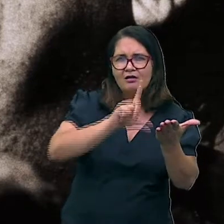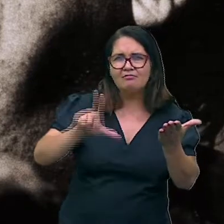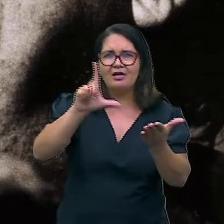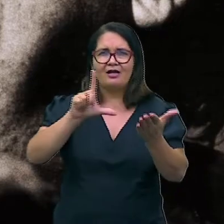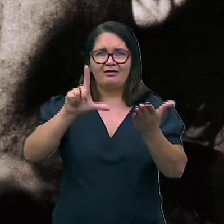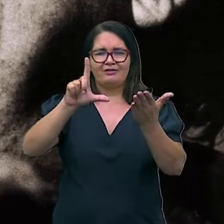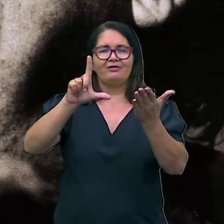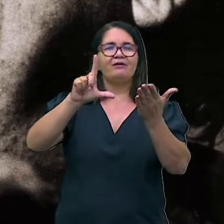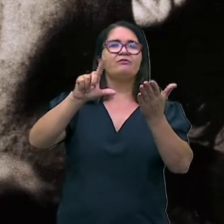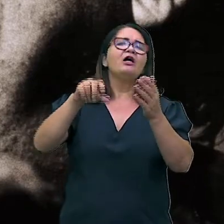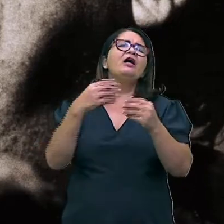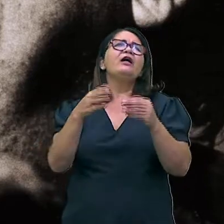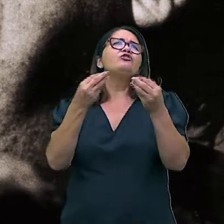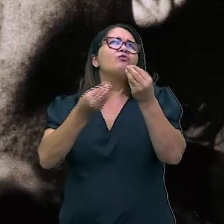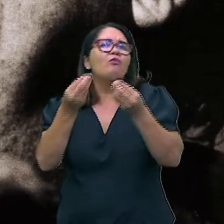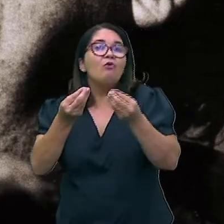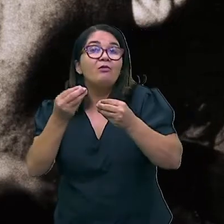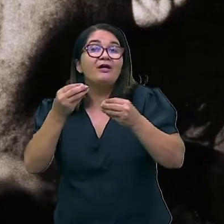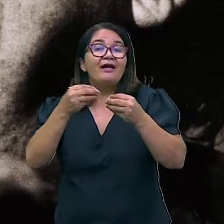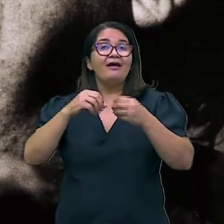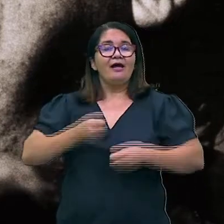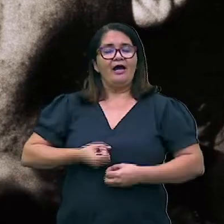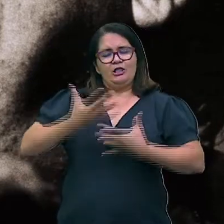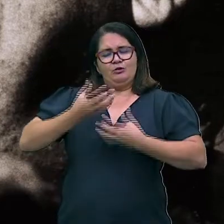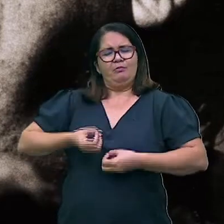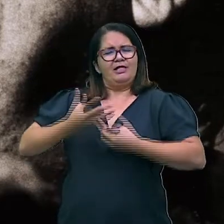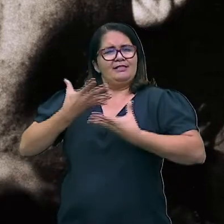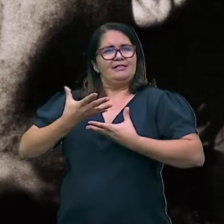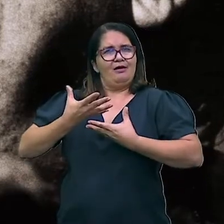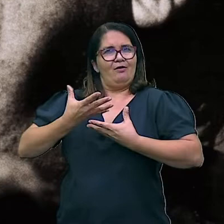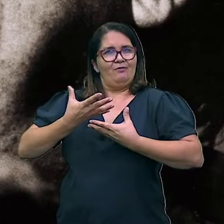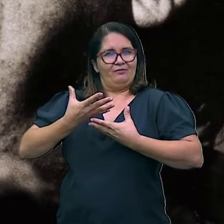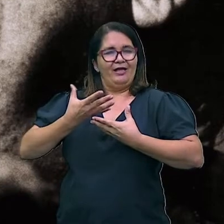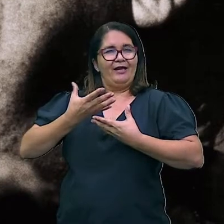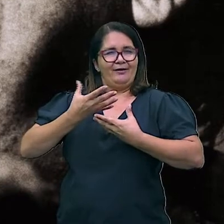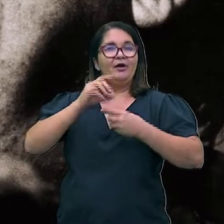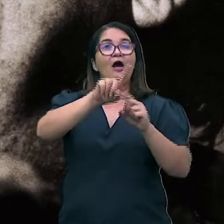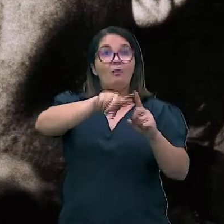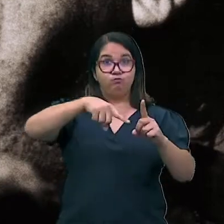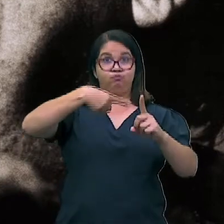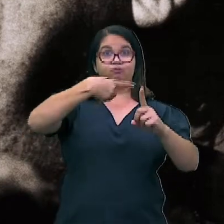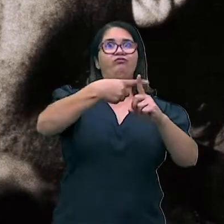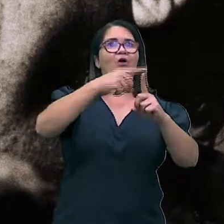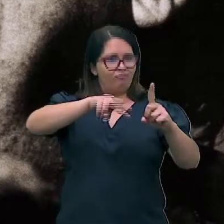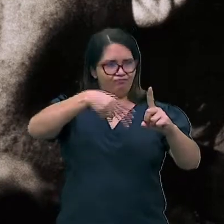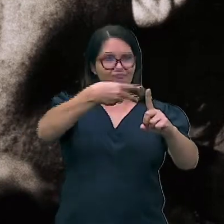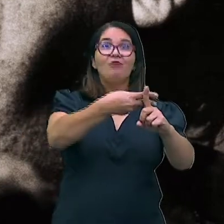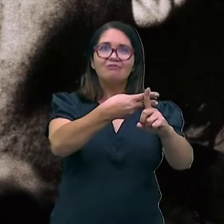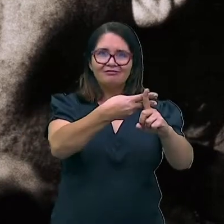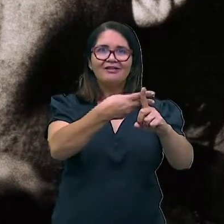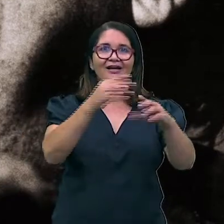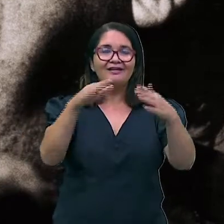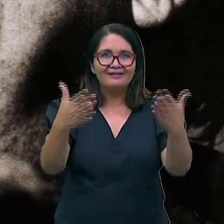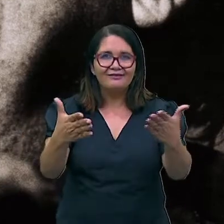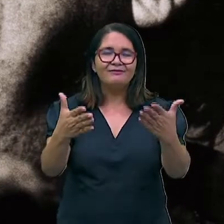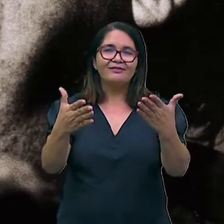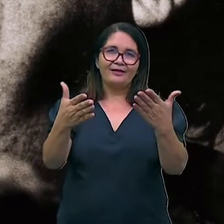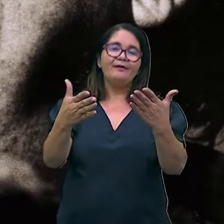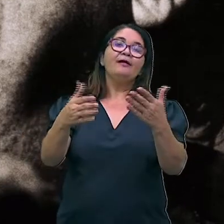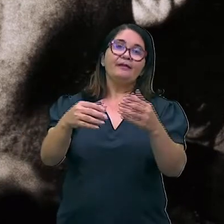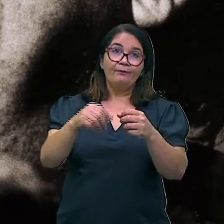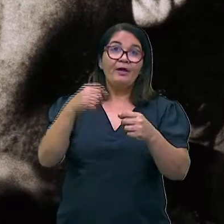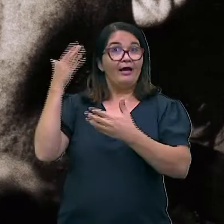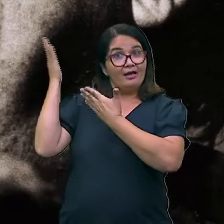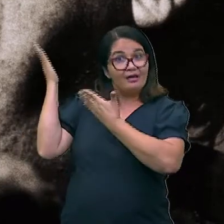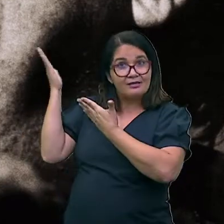maior expressividade ao texto. Assim, nesse caso, ele é considerado uma figura de linguagem. Em